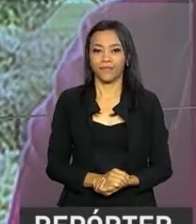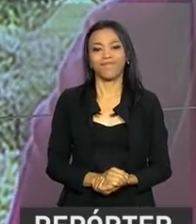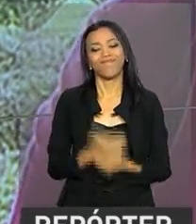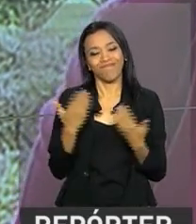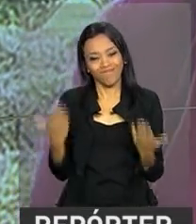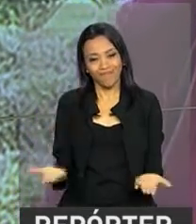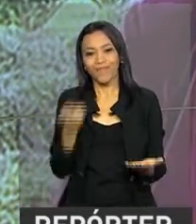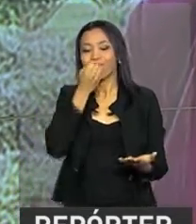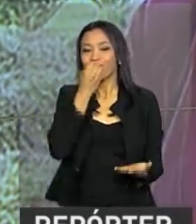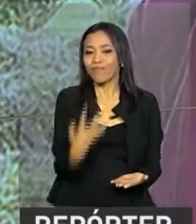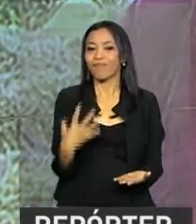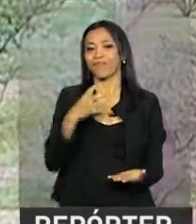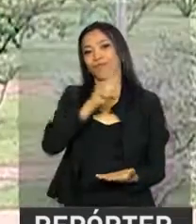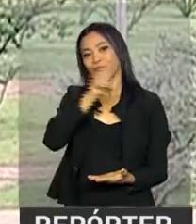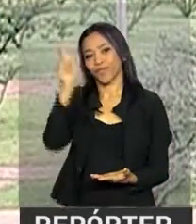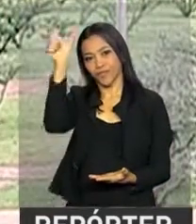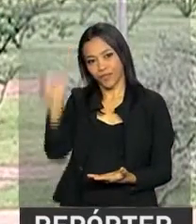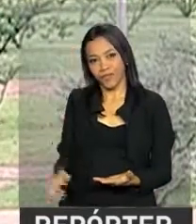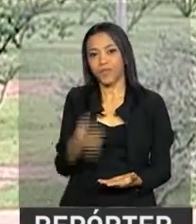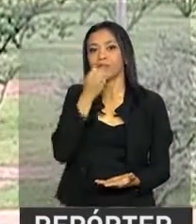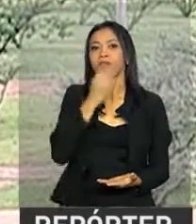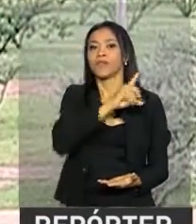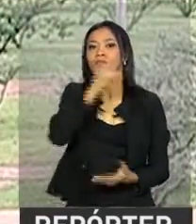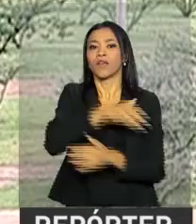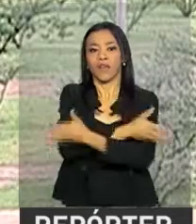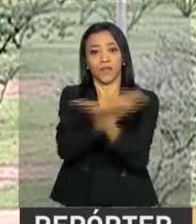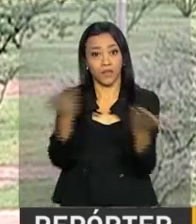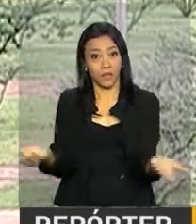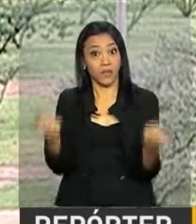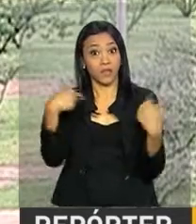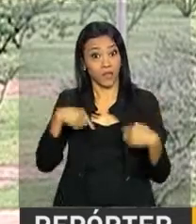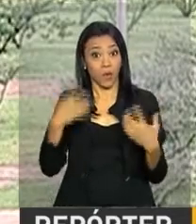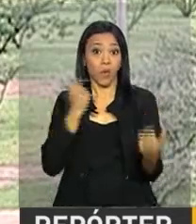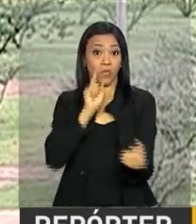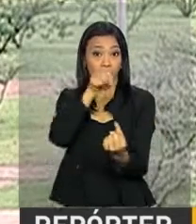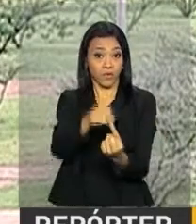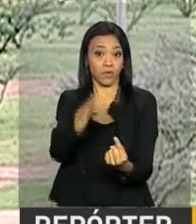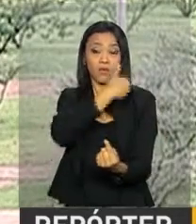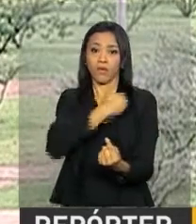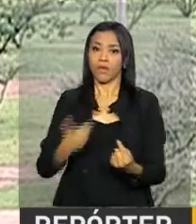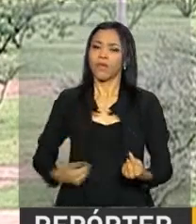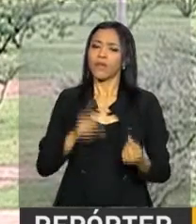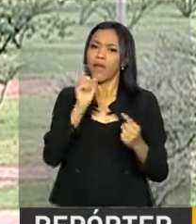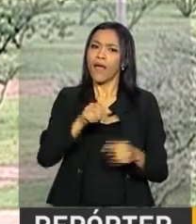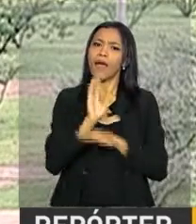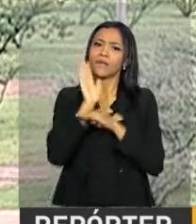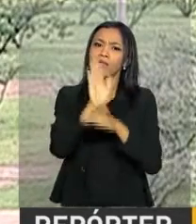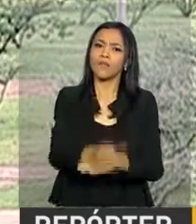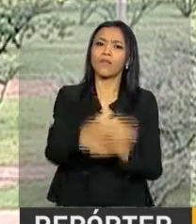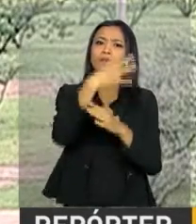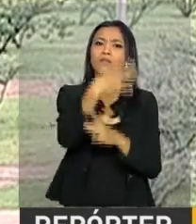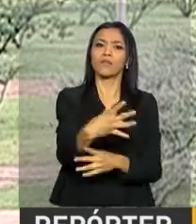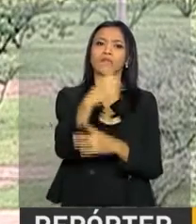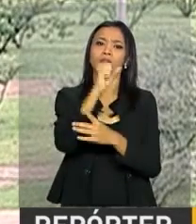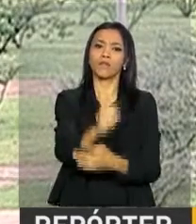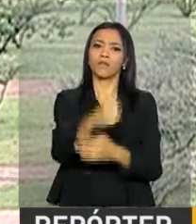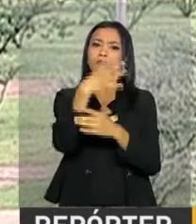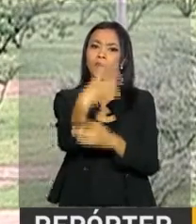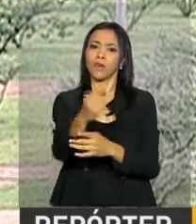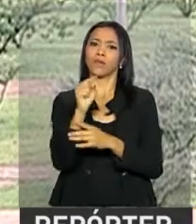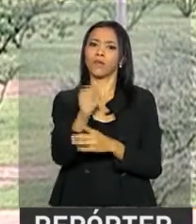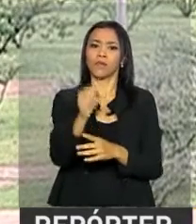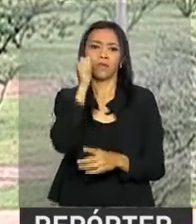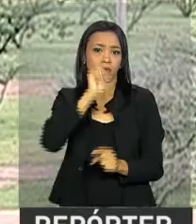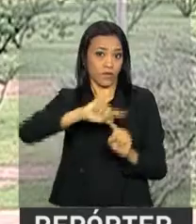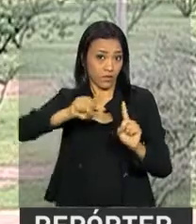Bom dia, Renata. Um bom dia a todos. A intenção do governo é atender 484 mil